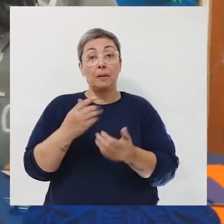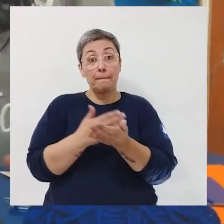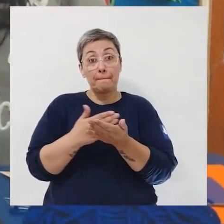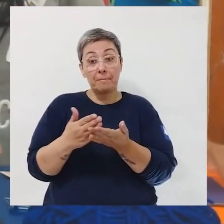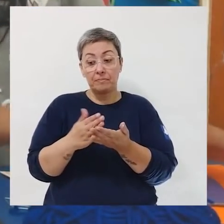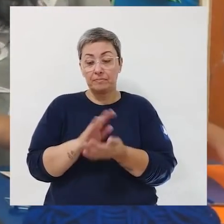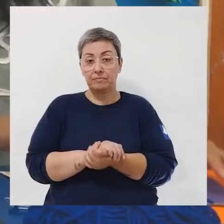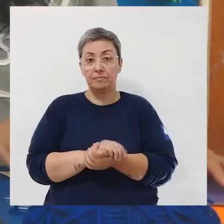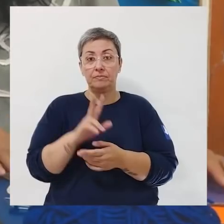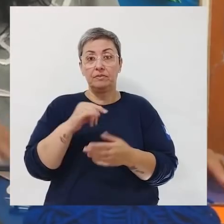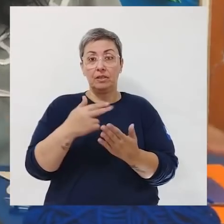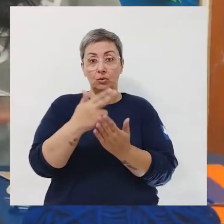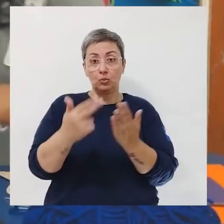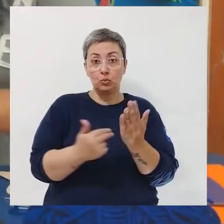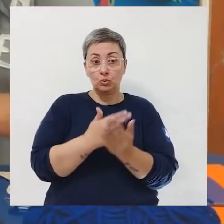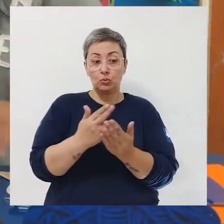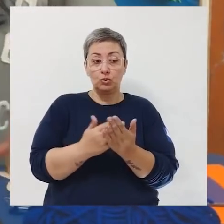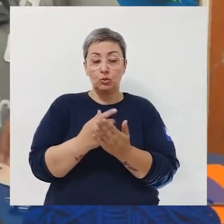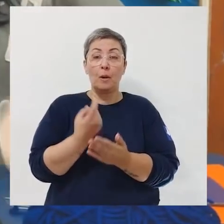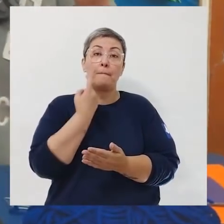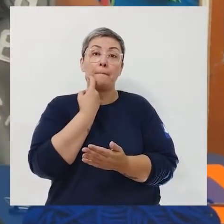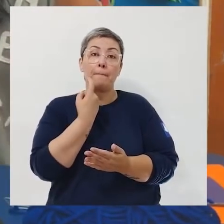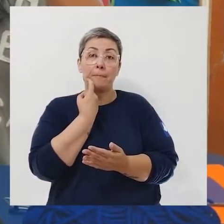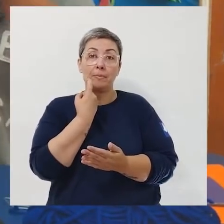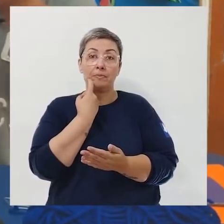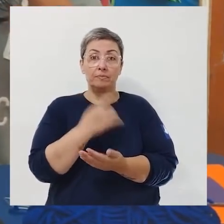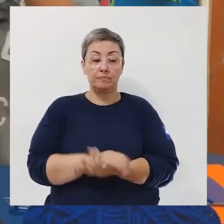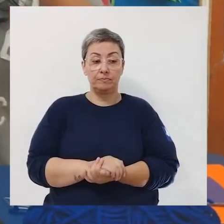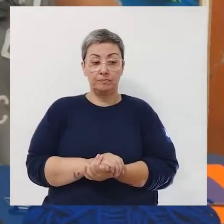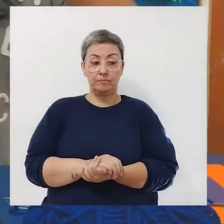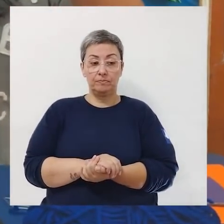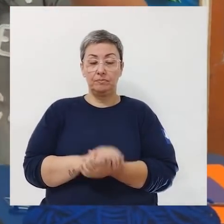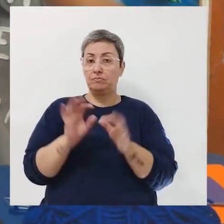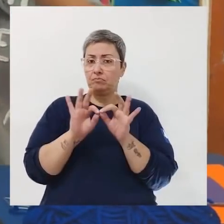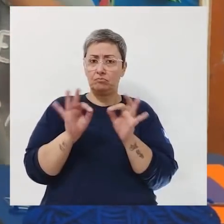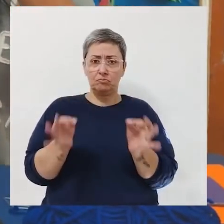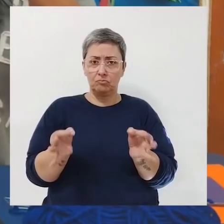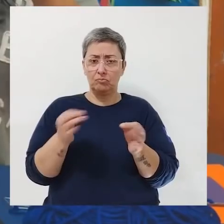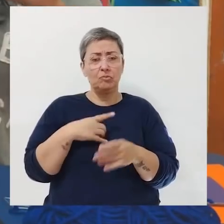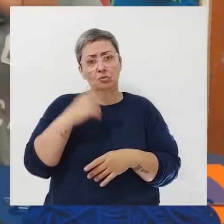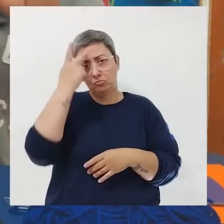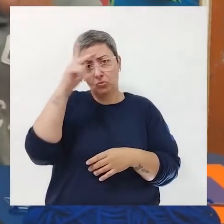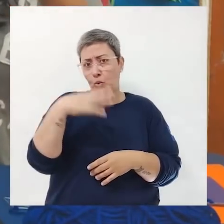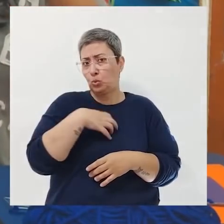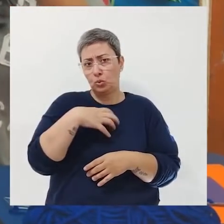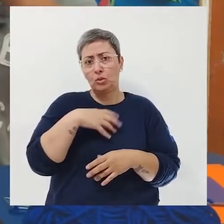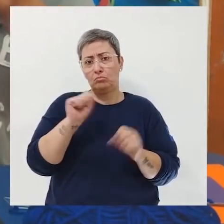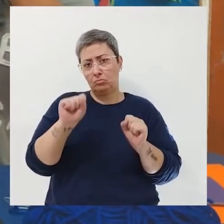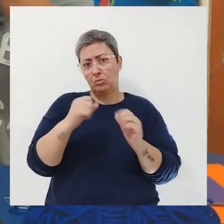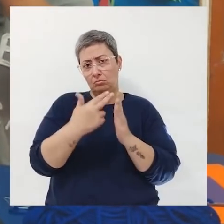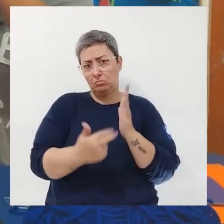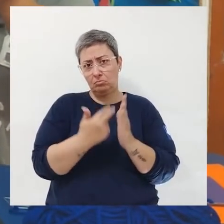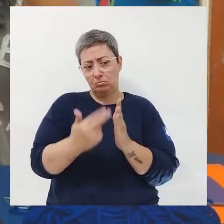Para iniciar, nós vamos desenhar um peixinho simples, do jeito que vocês